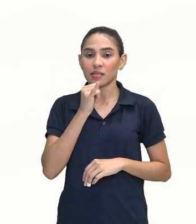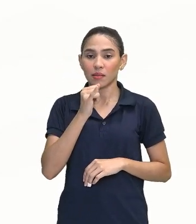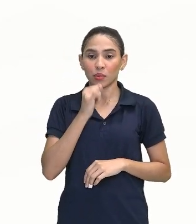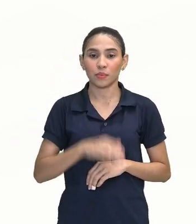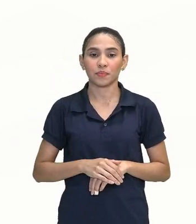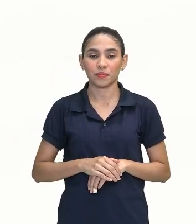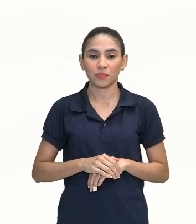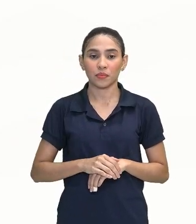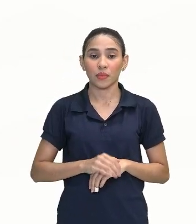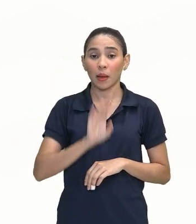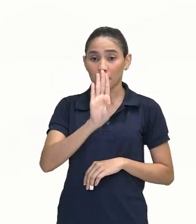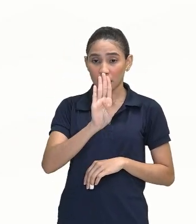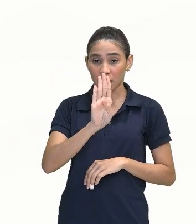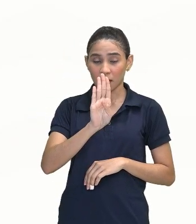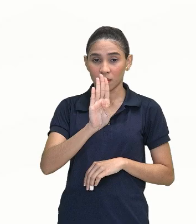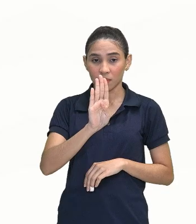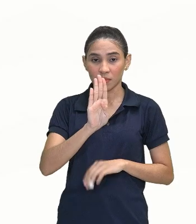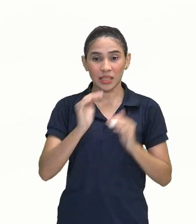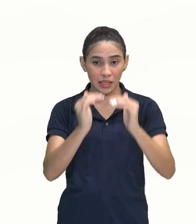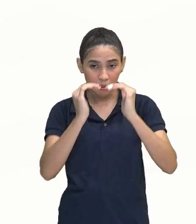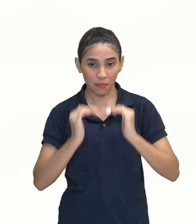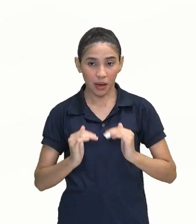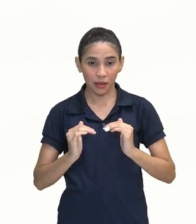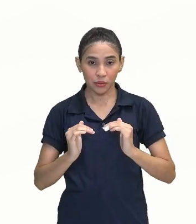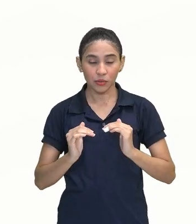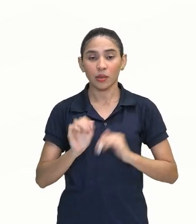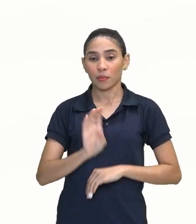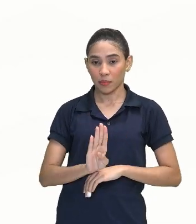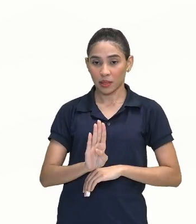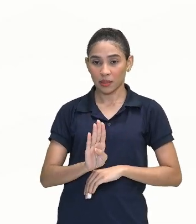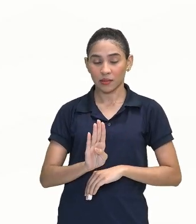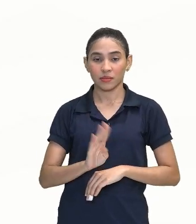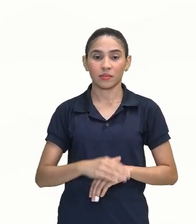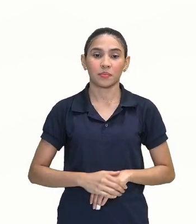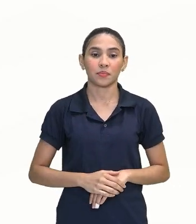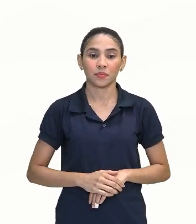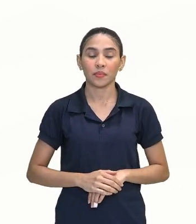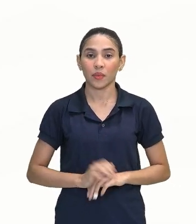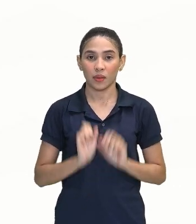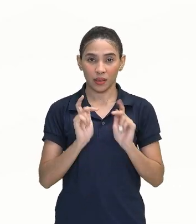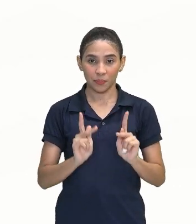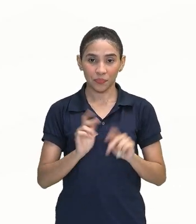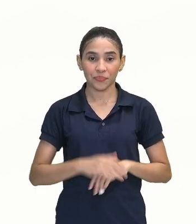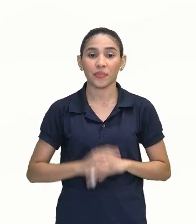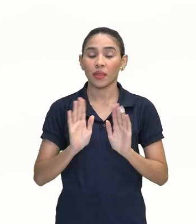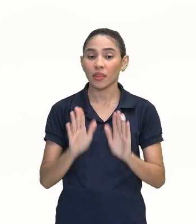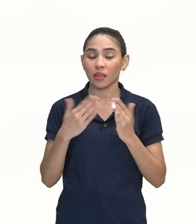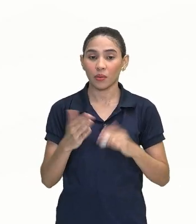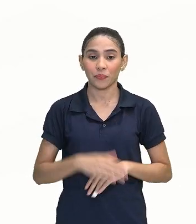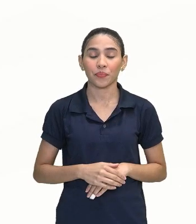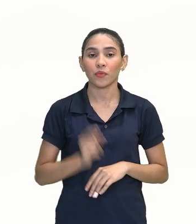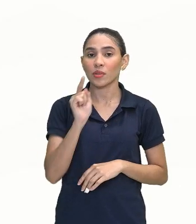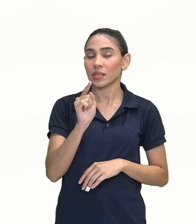eu estou chamando de B, essa medida será igual ao lado aqui de baixo, perfeito? E aí,